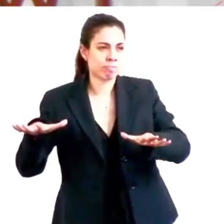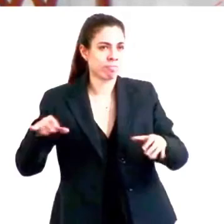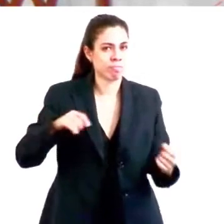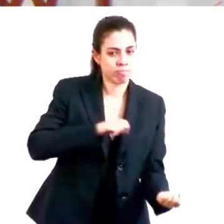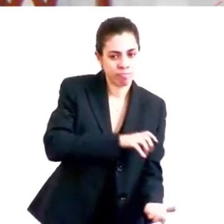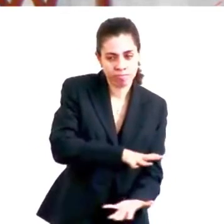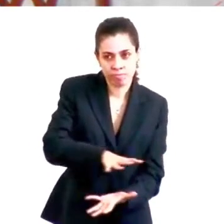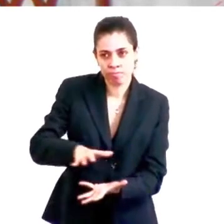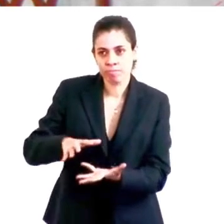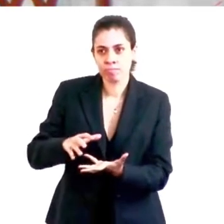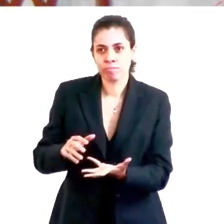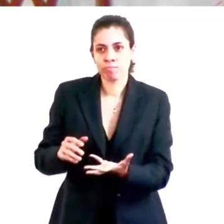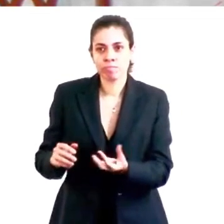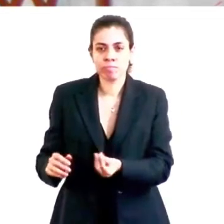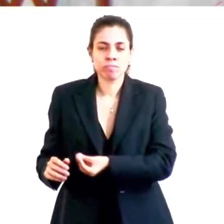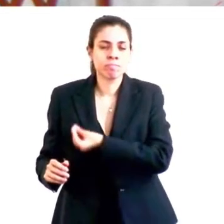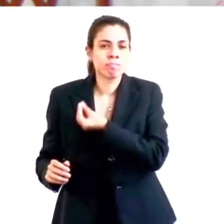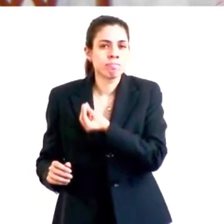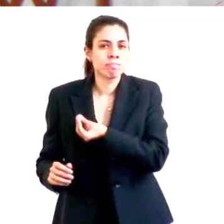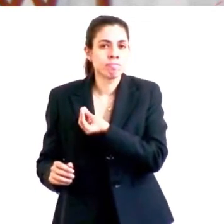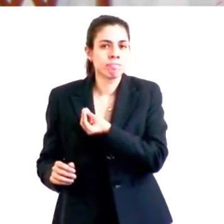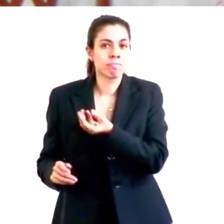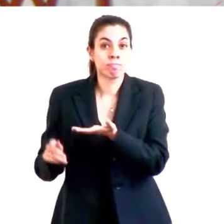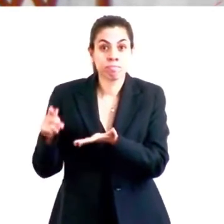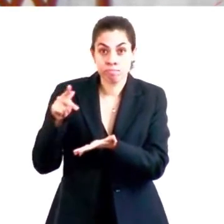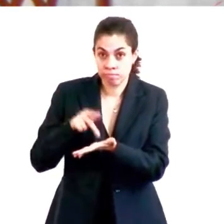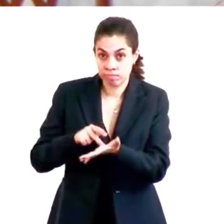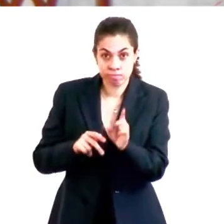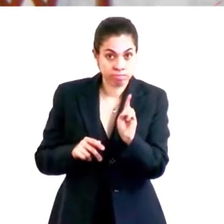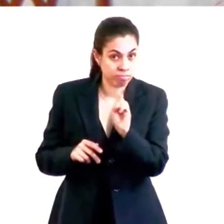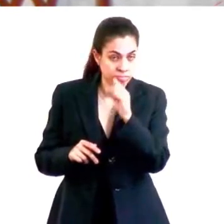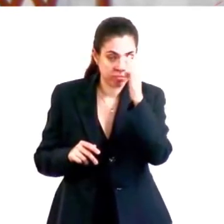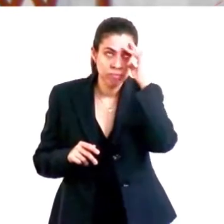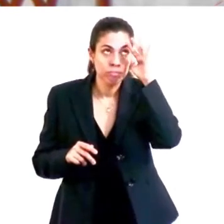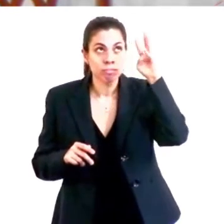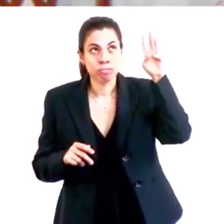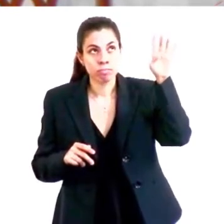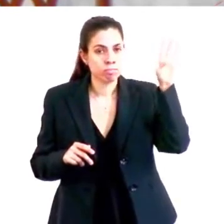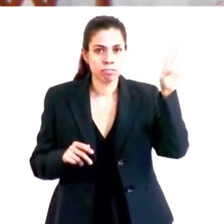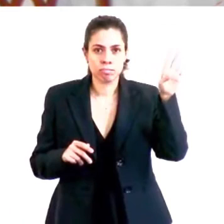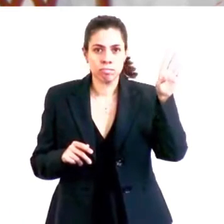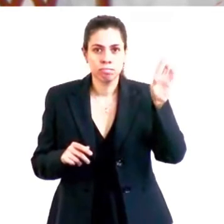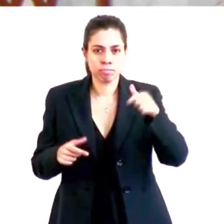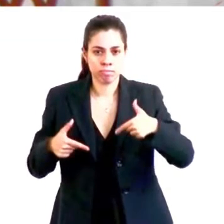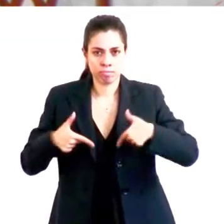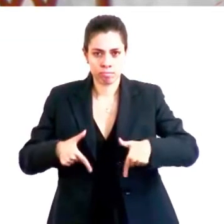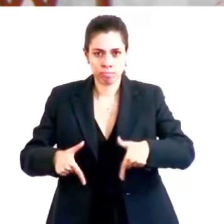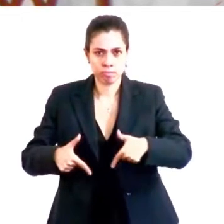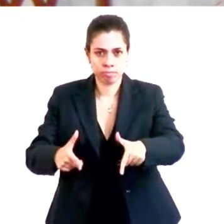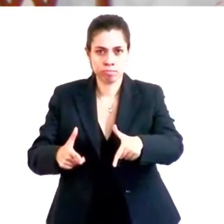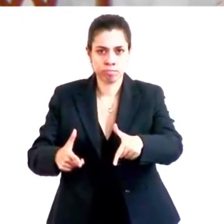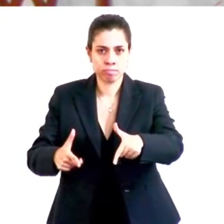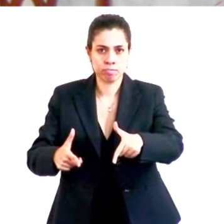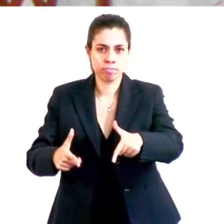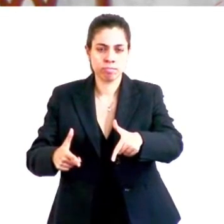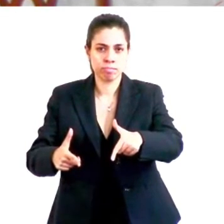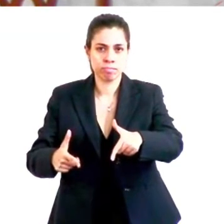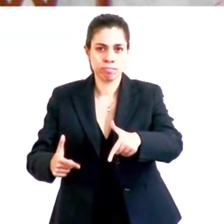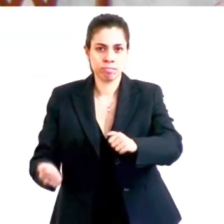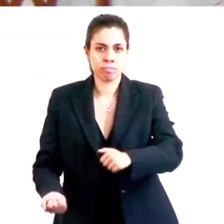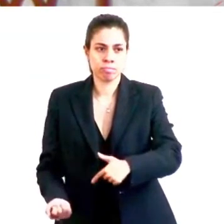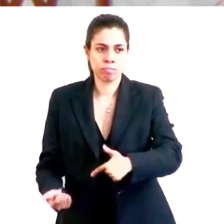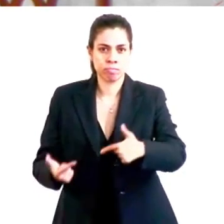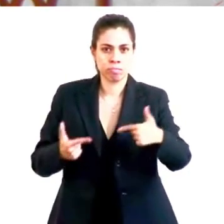uma vida de fantasia, mas uma realidade de combate entre dois lados,